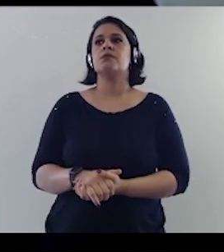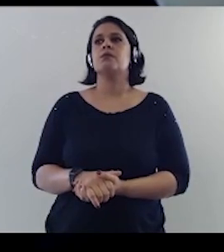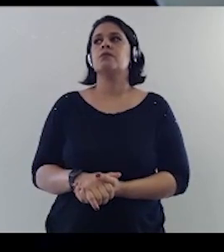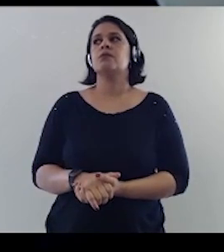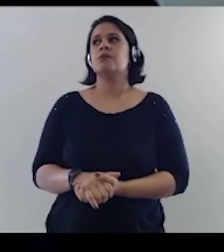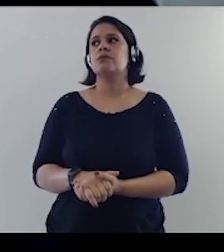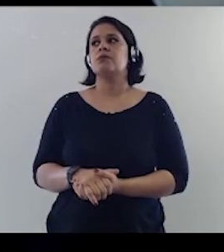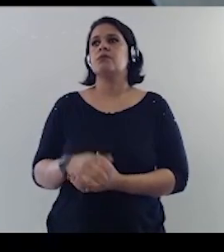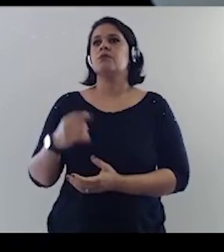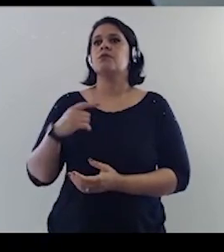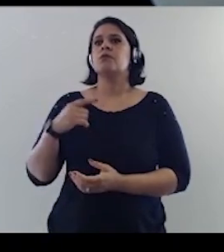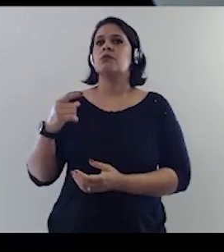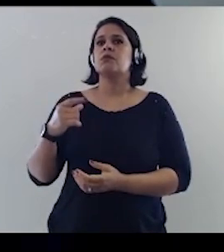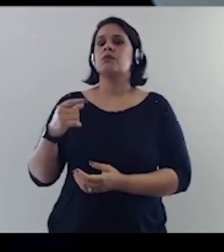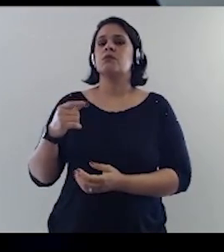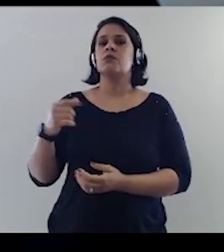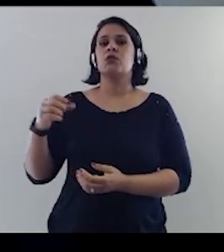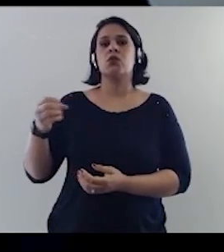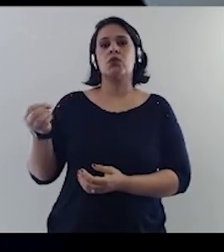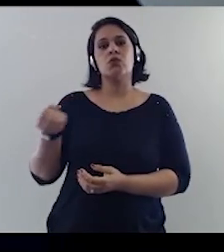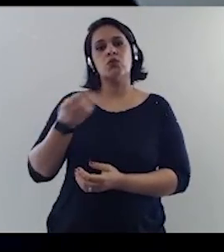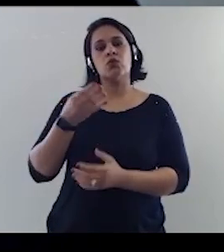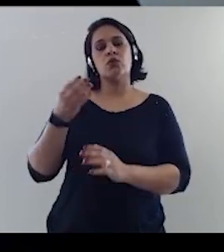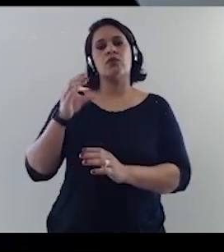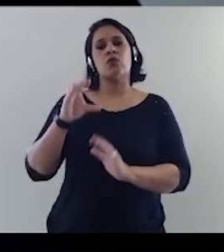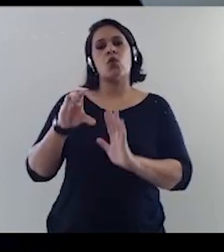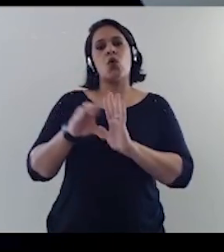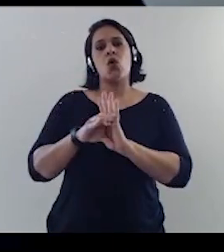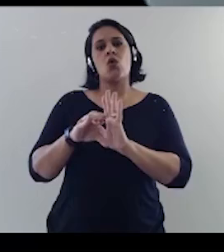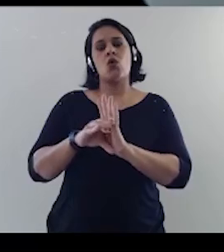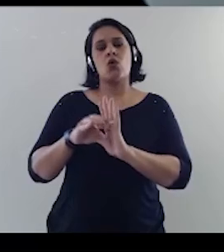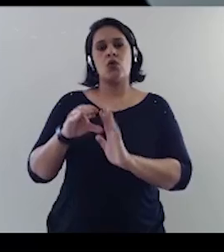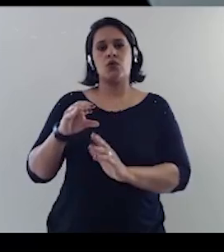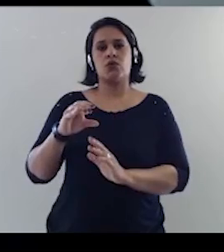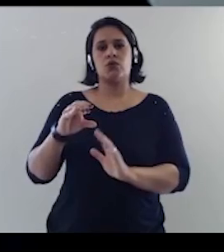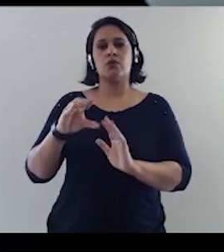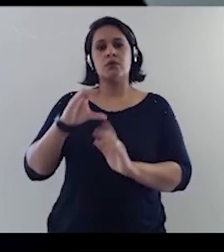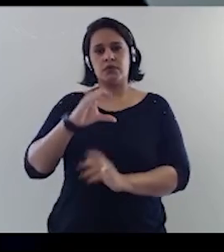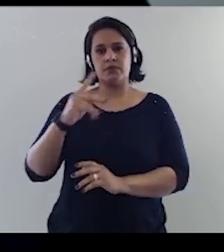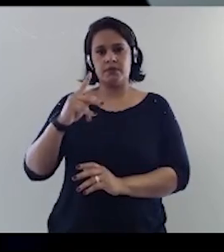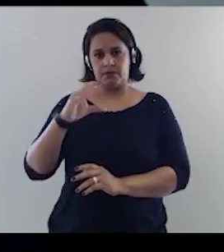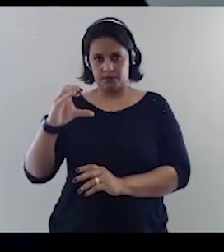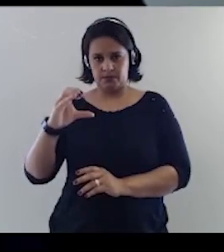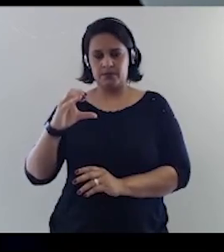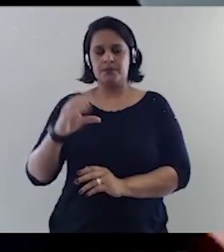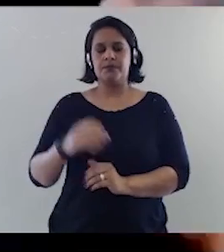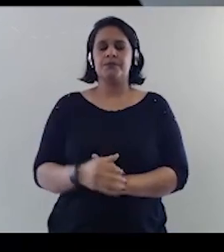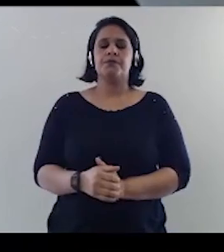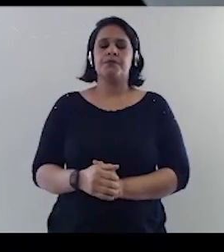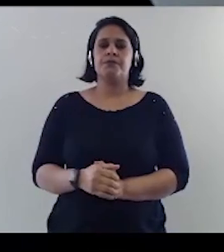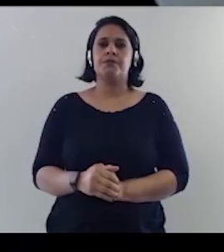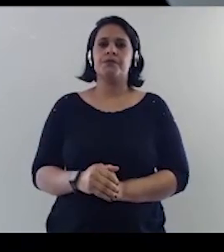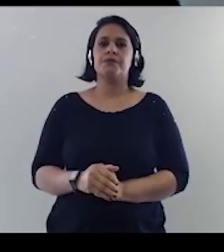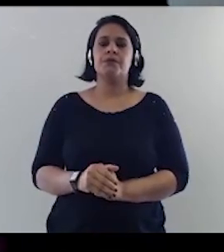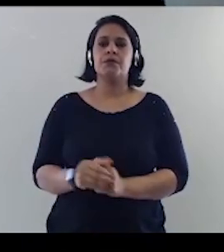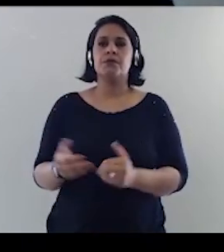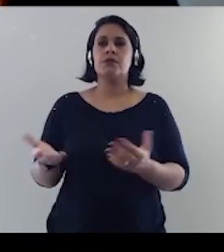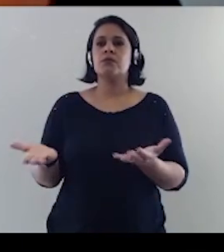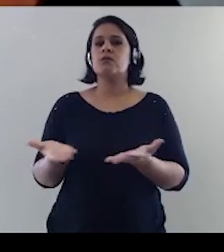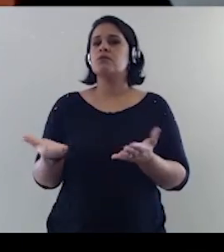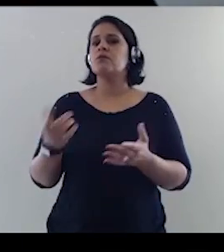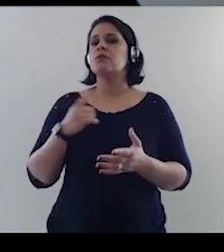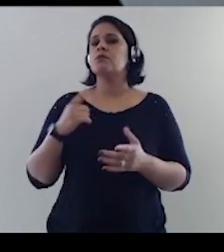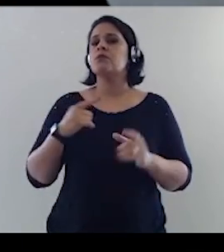Código de Processo Civil, que foi aprovado no Brasil, relativamente à forma como o precedente é, hoje em dia, regulado pelo